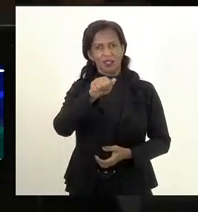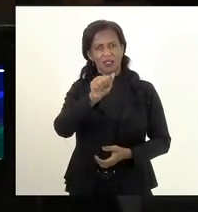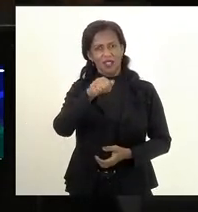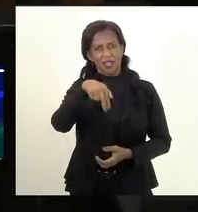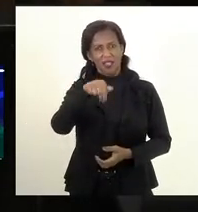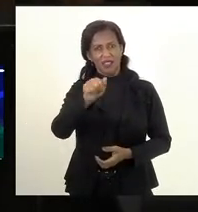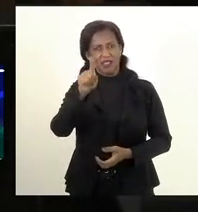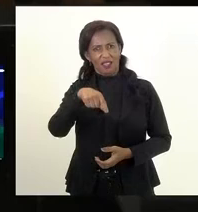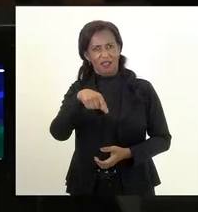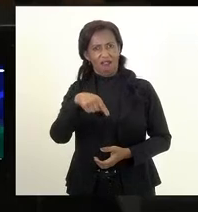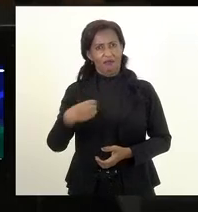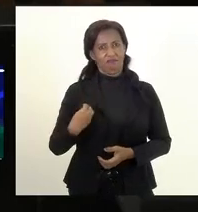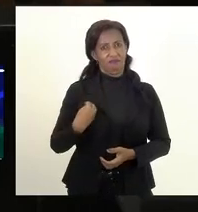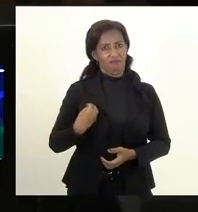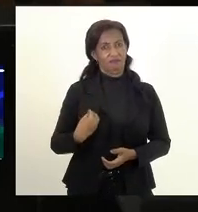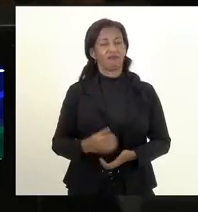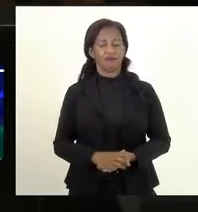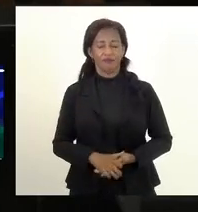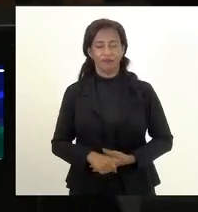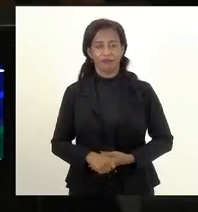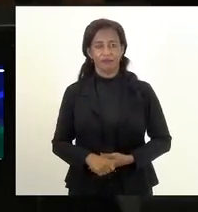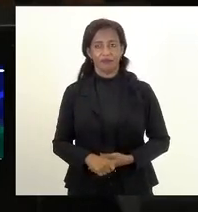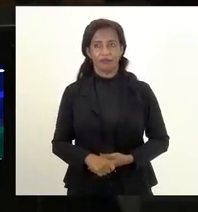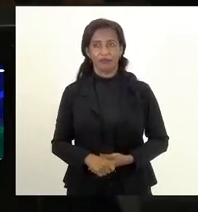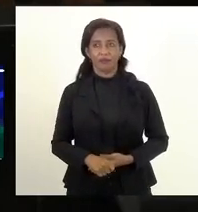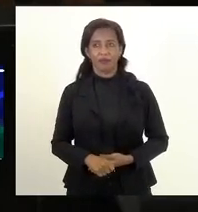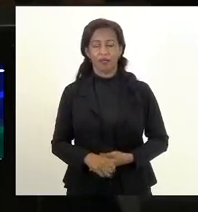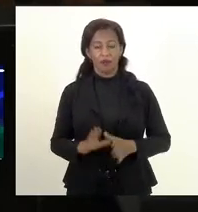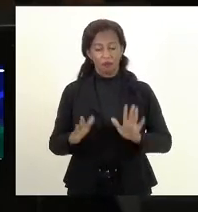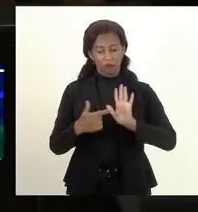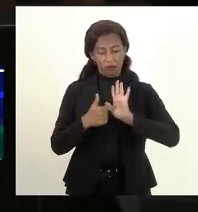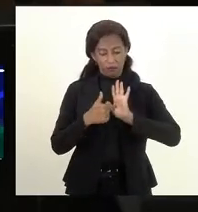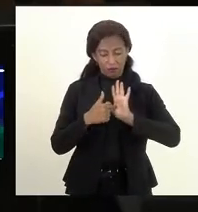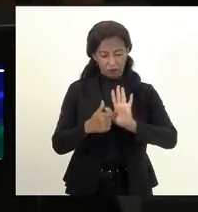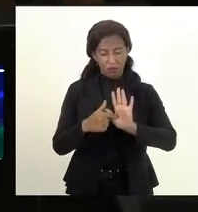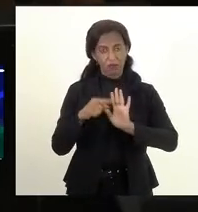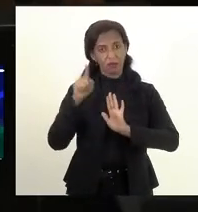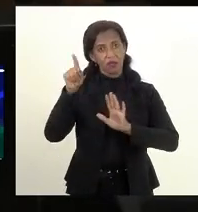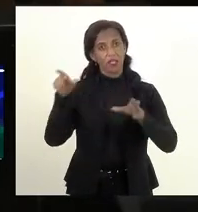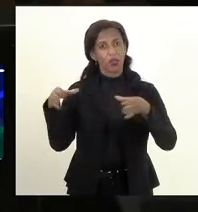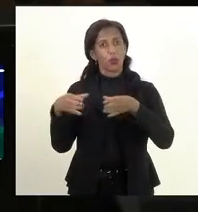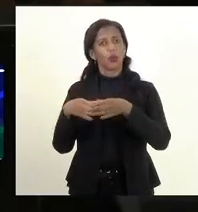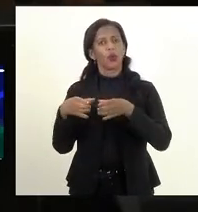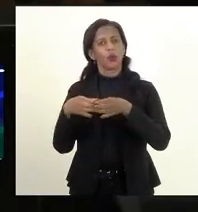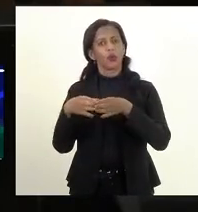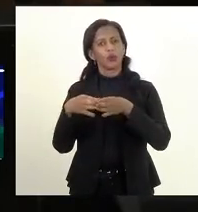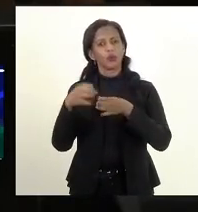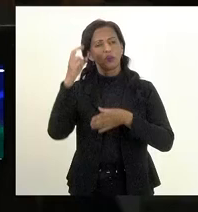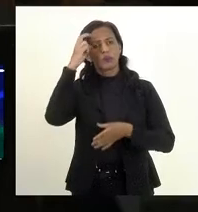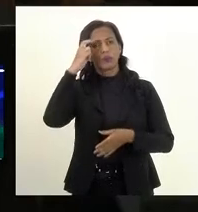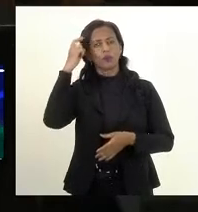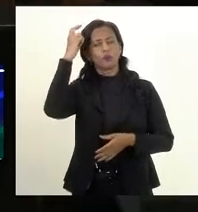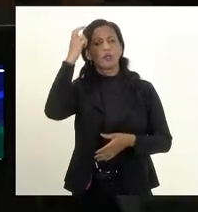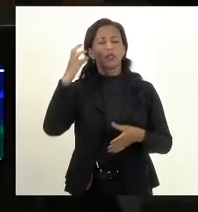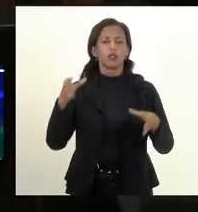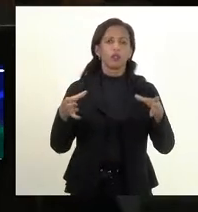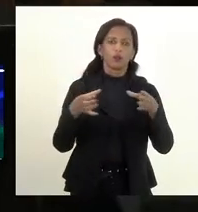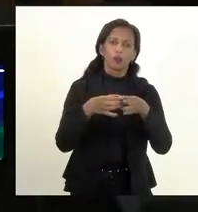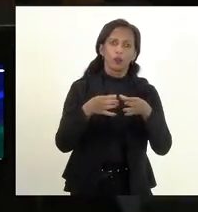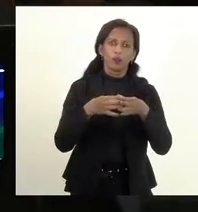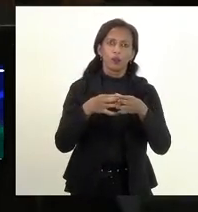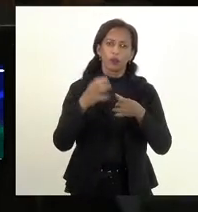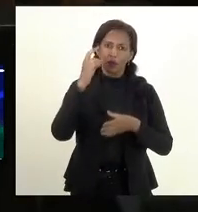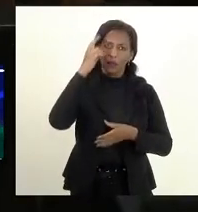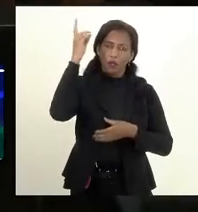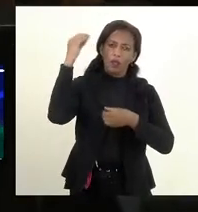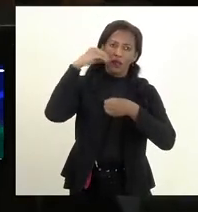estava presente também eu vou mostrar lá na comissão de cultura que a comissão de Cultura